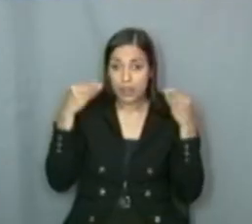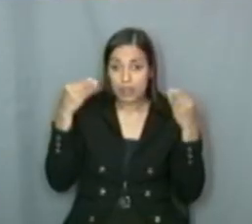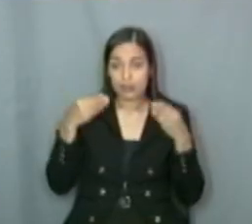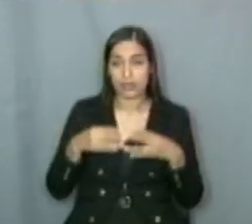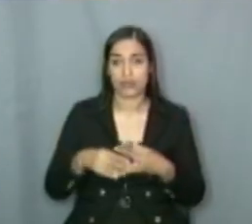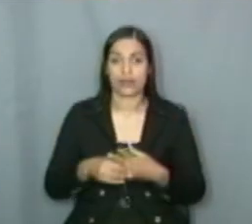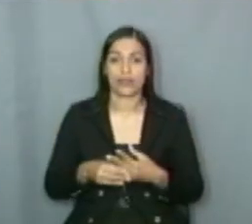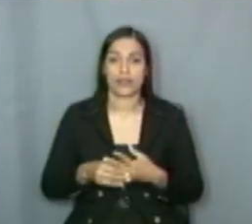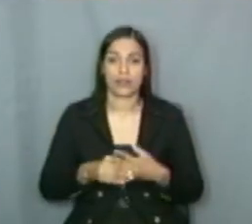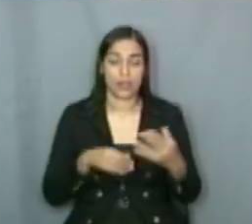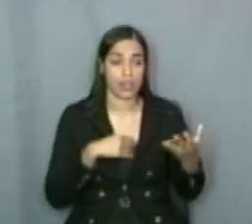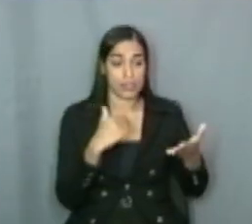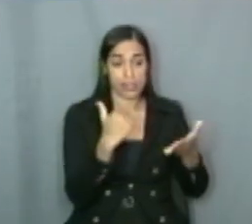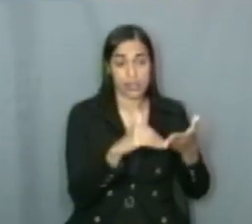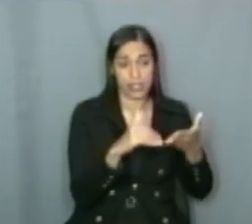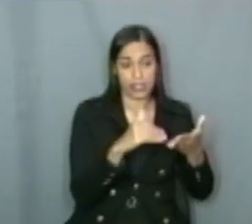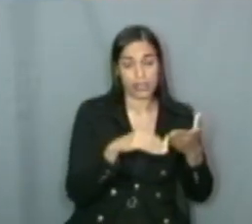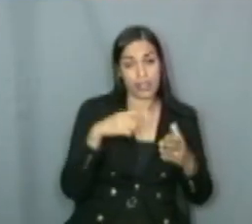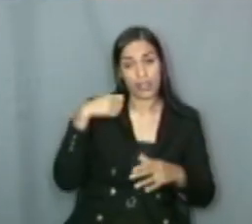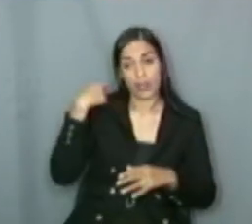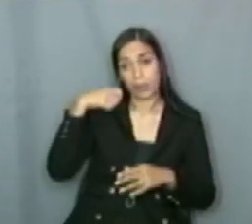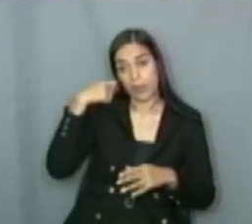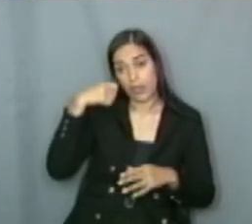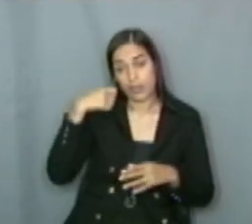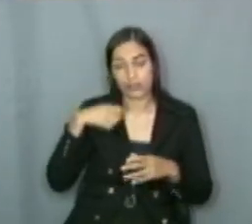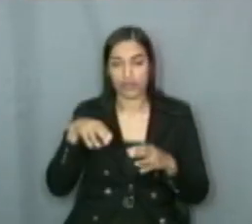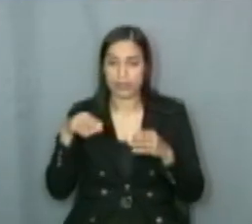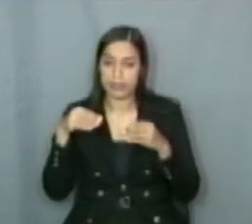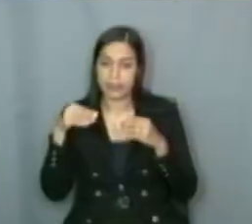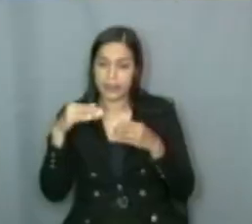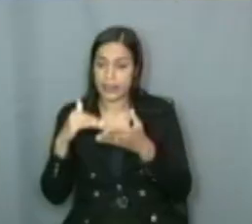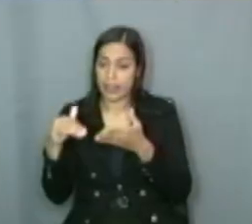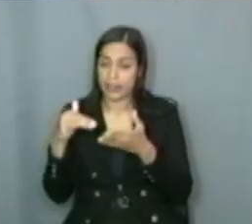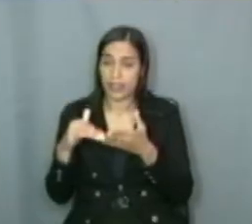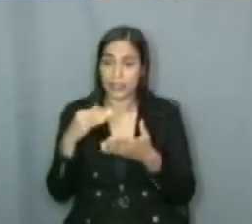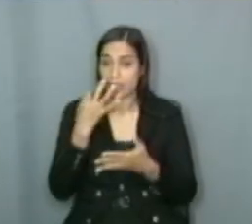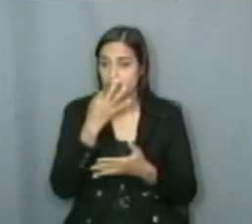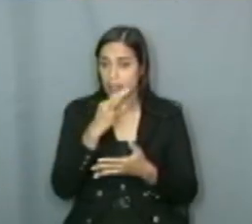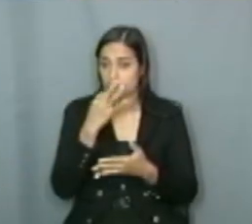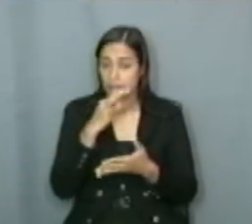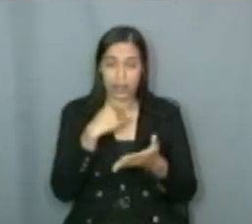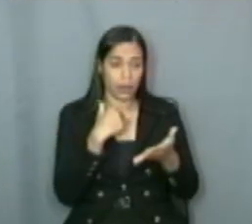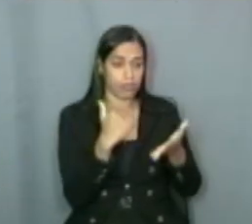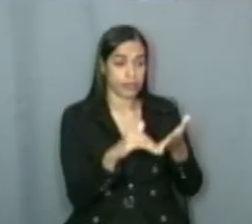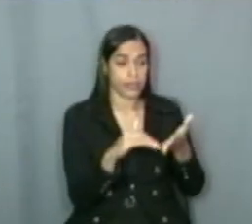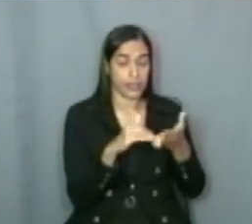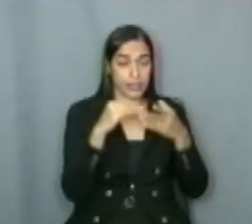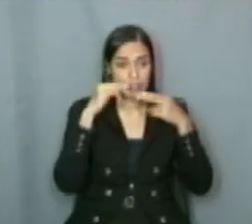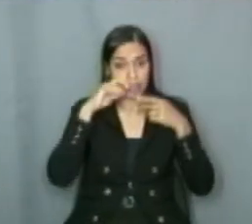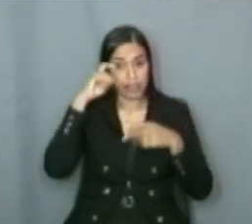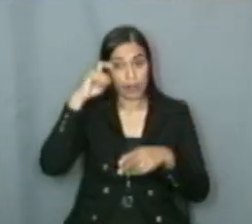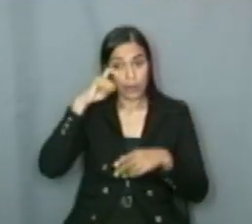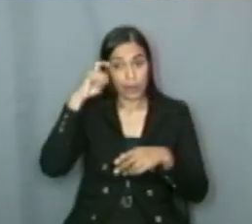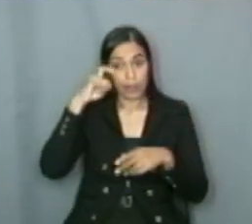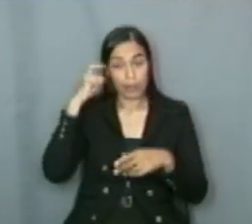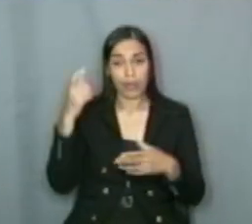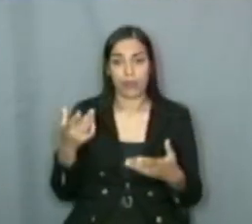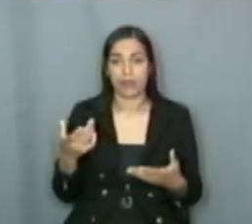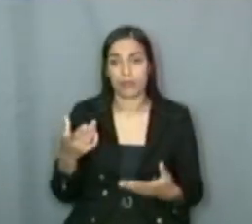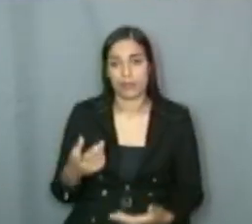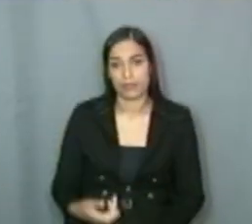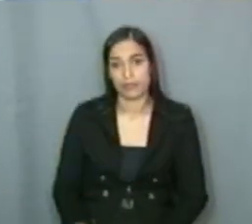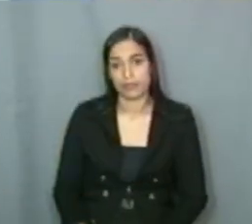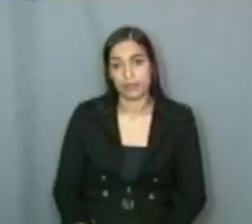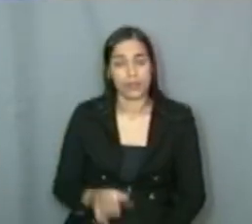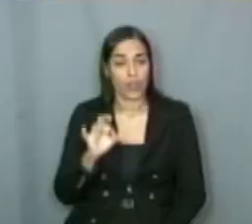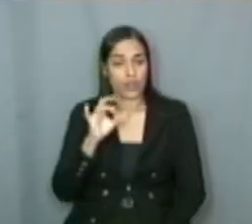Devia ter secretaria do blush, secretaria do batom, secretaria da sombra, do rímel. Devia ser assim. Porque só